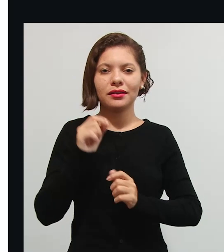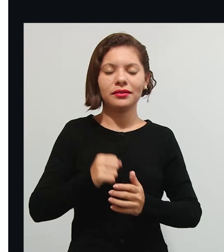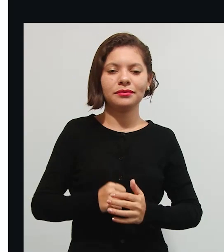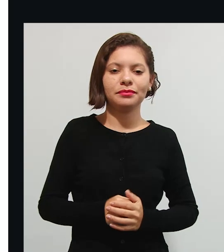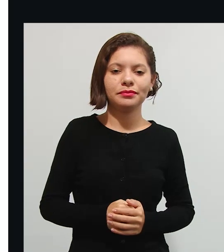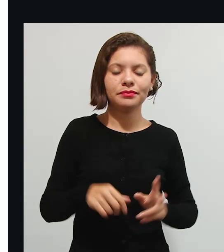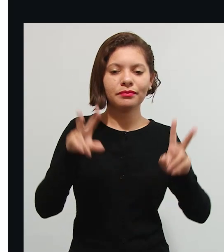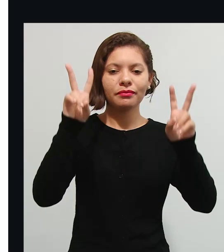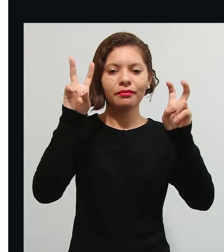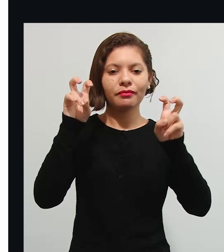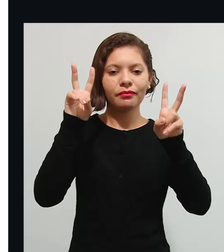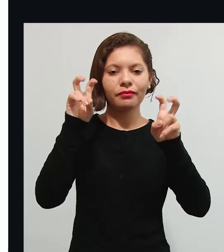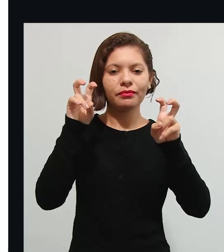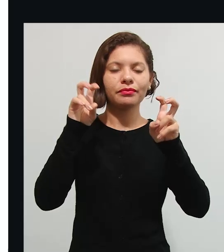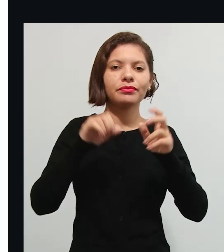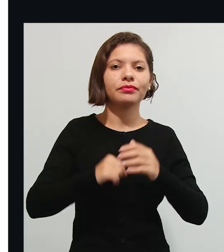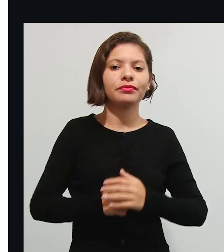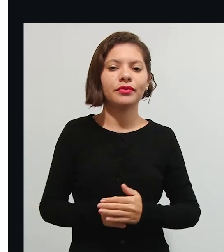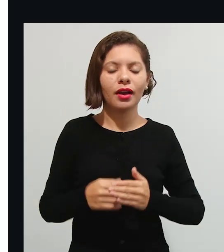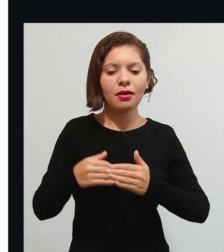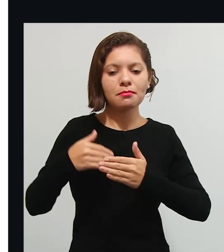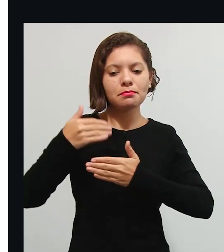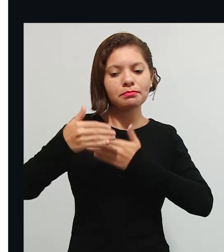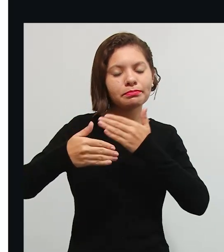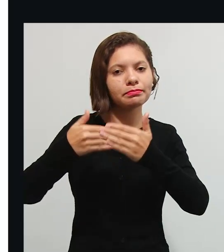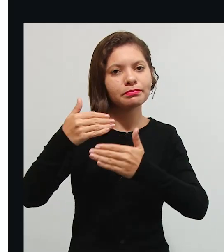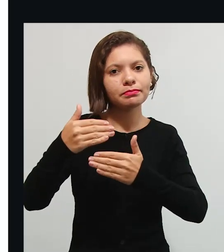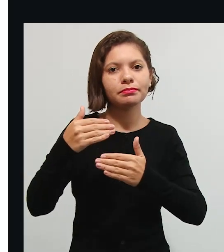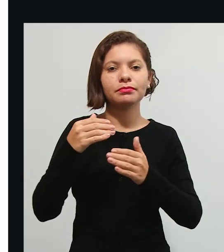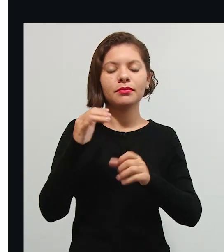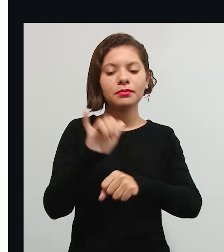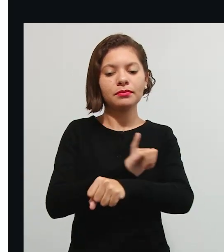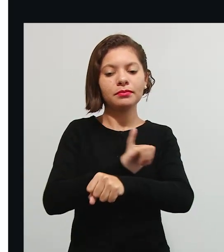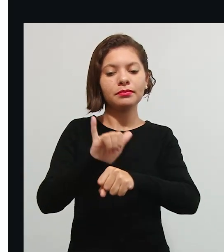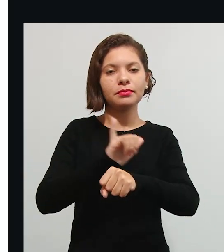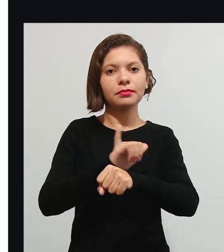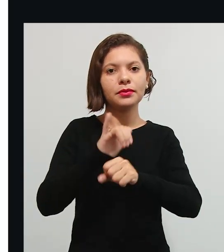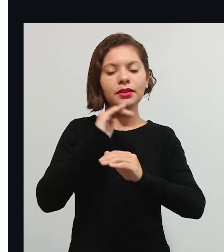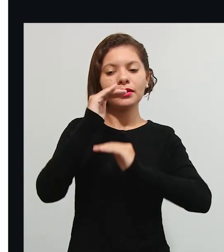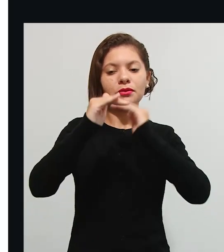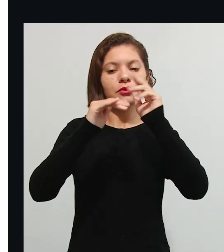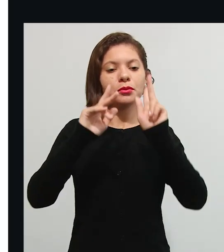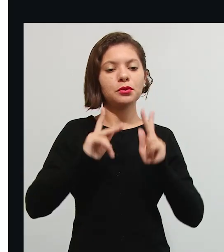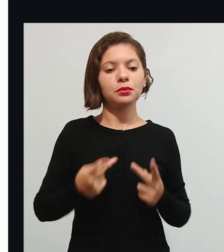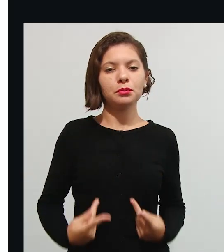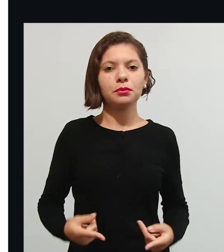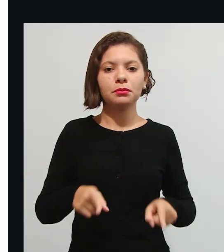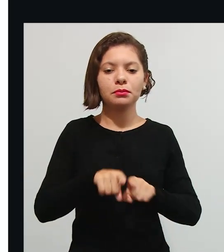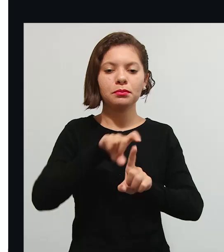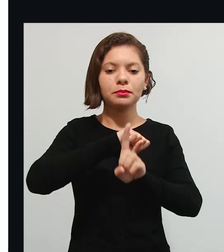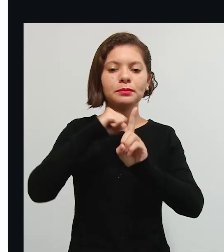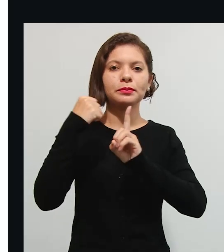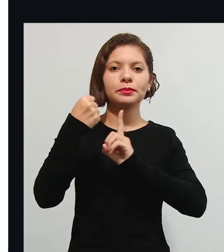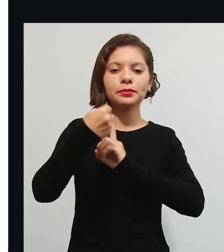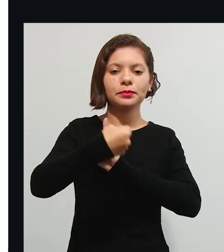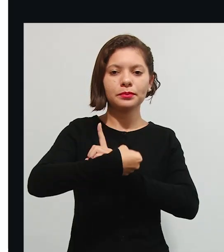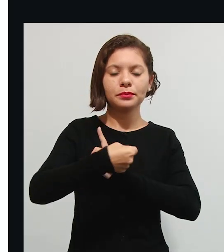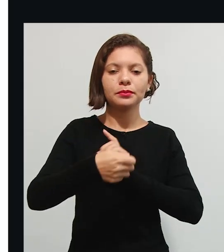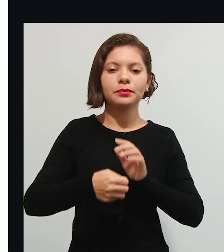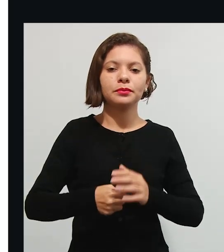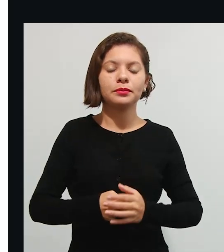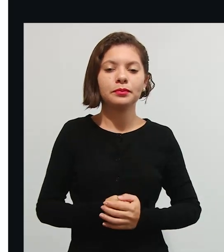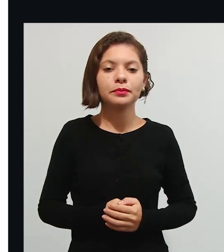jornada de inovação educacional, alinhada a uma estratégia de desenvolvimento humano e social, mobilizando